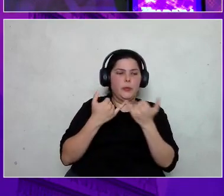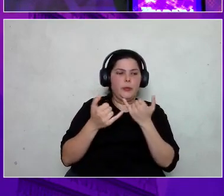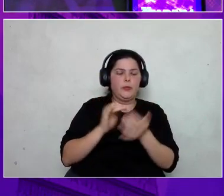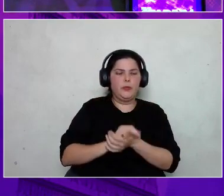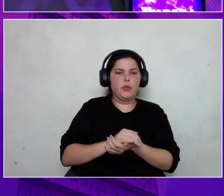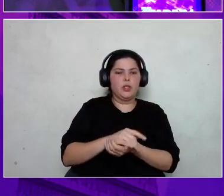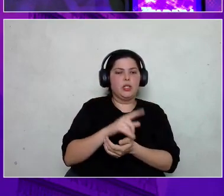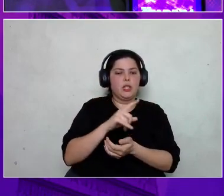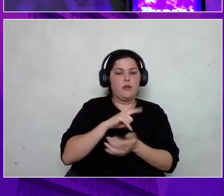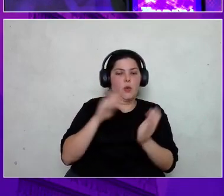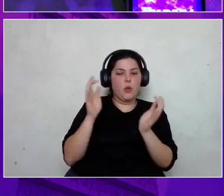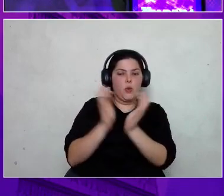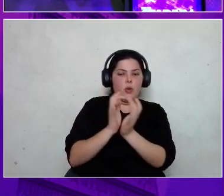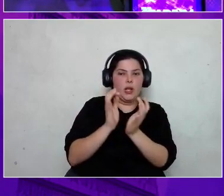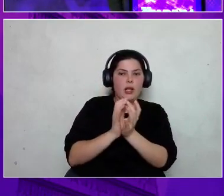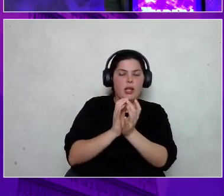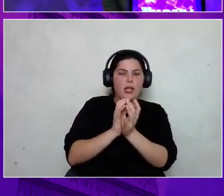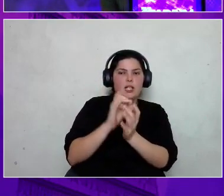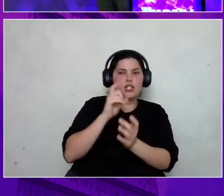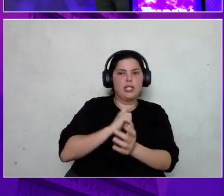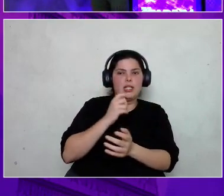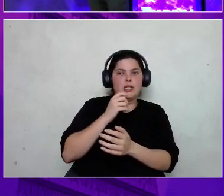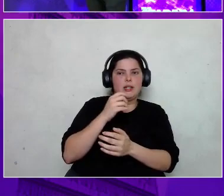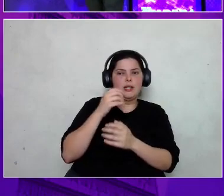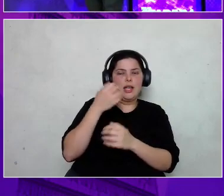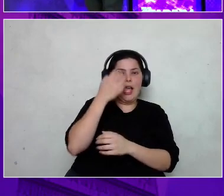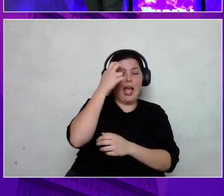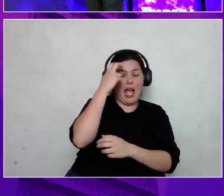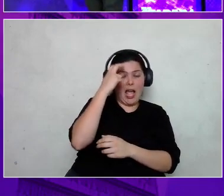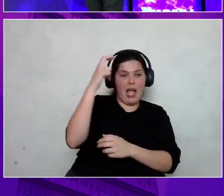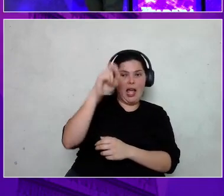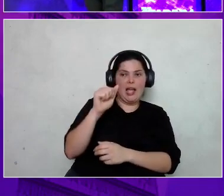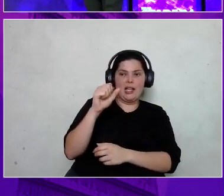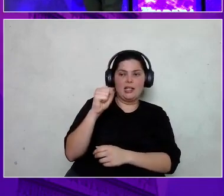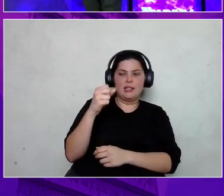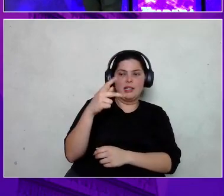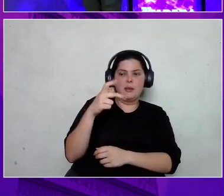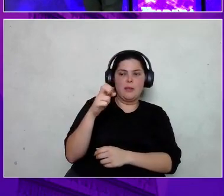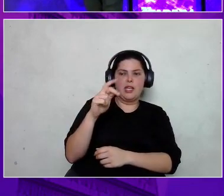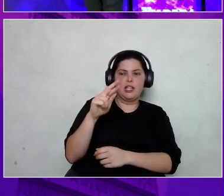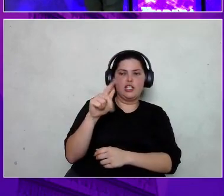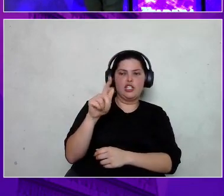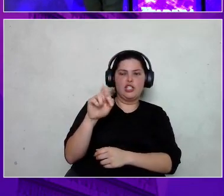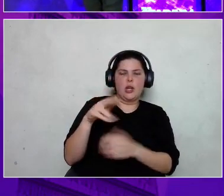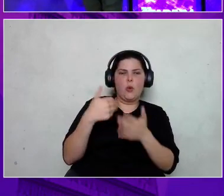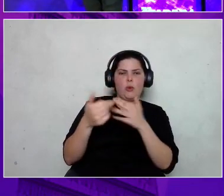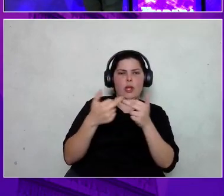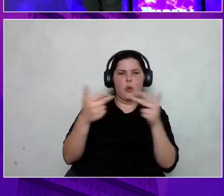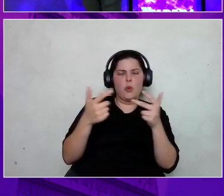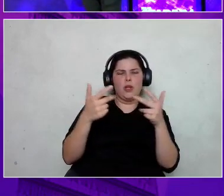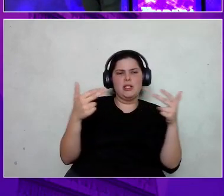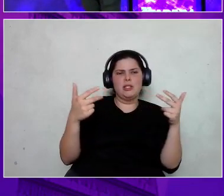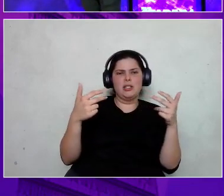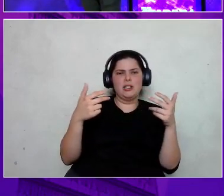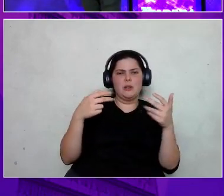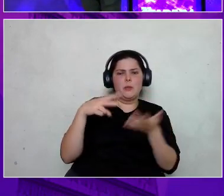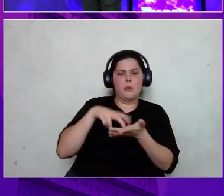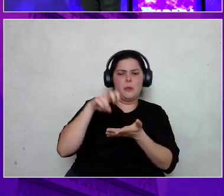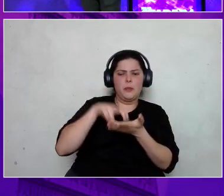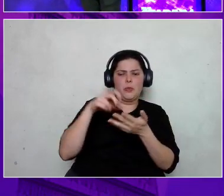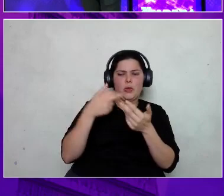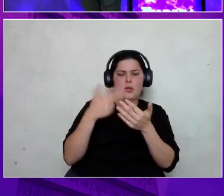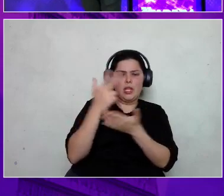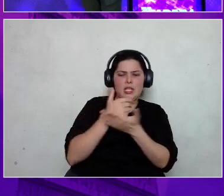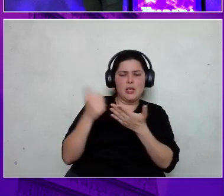tinha Asperger. Qualquer coisa que você colocasse na frente dele com muita animação, distraiu o fluxo de trabalho